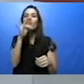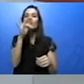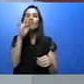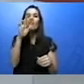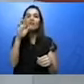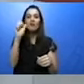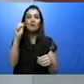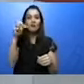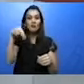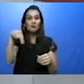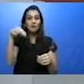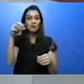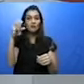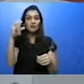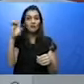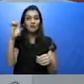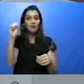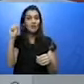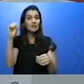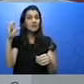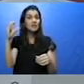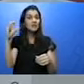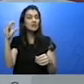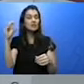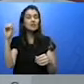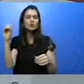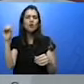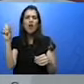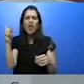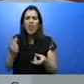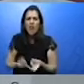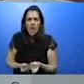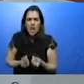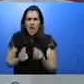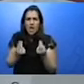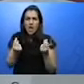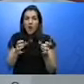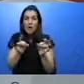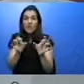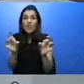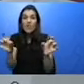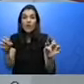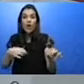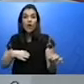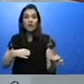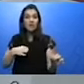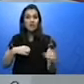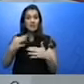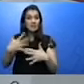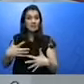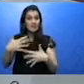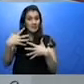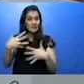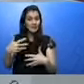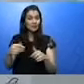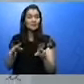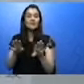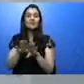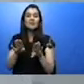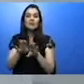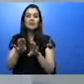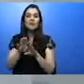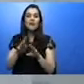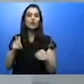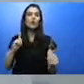Um rico comerciante de seda e figura proeminente no governo